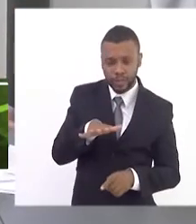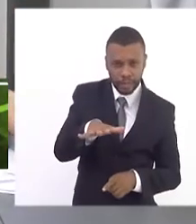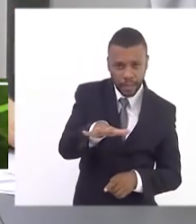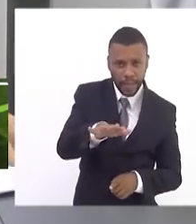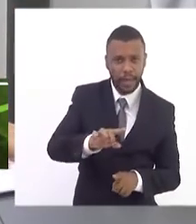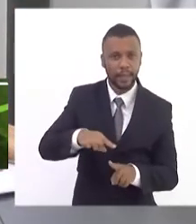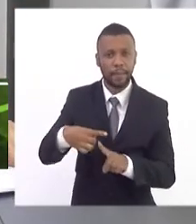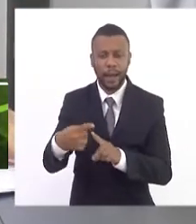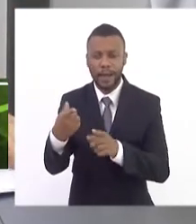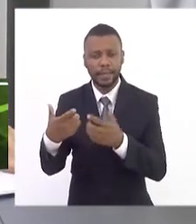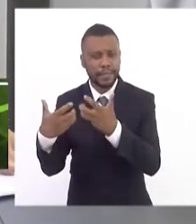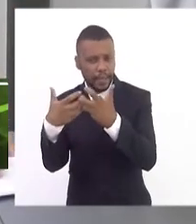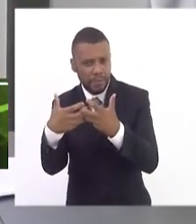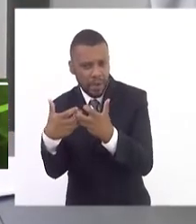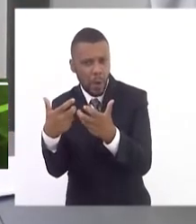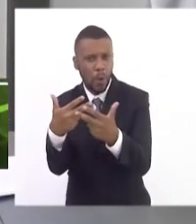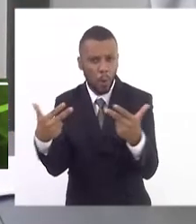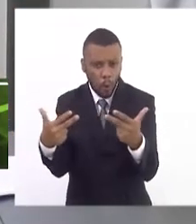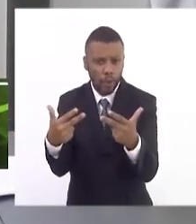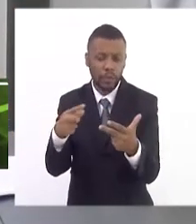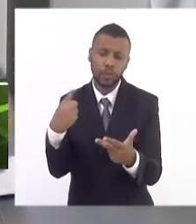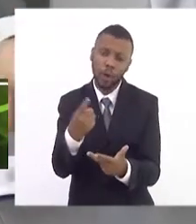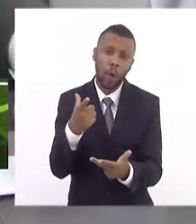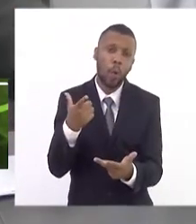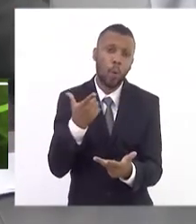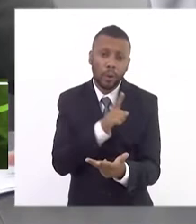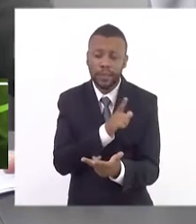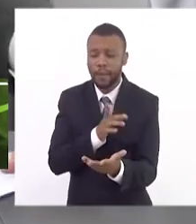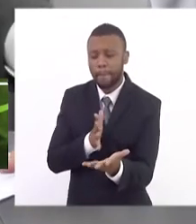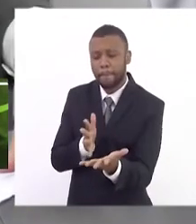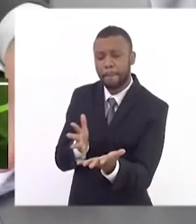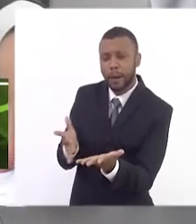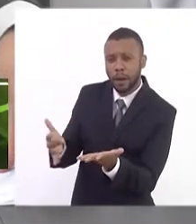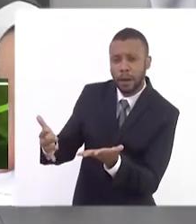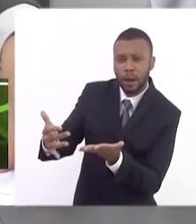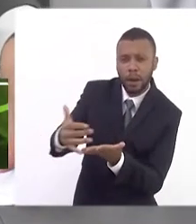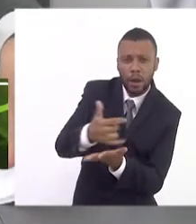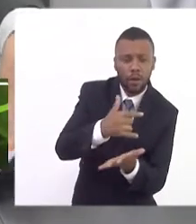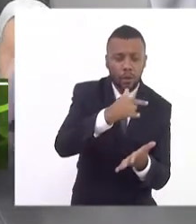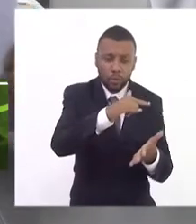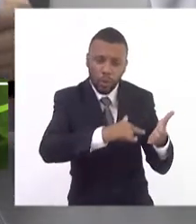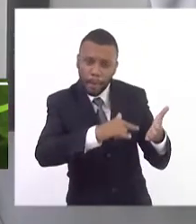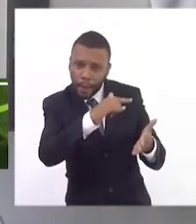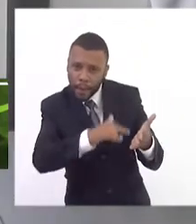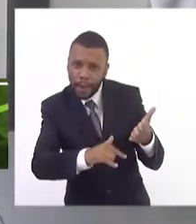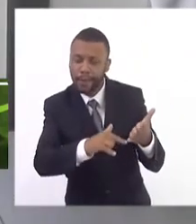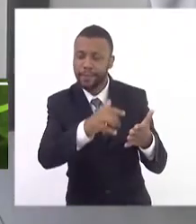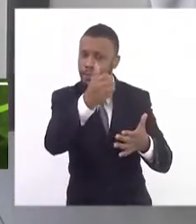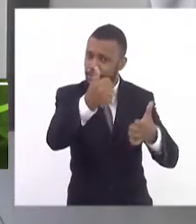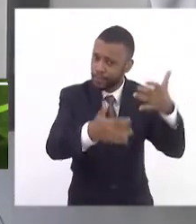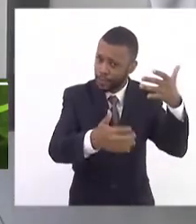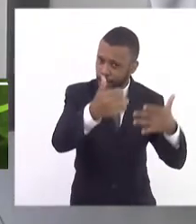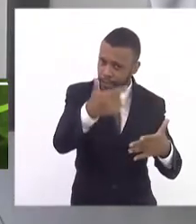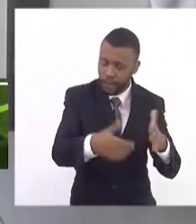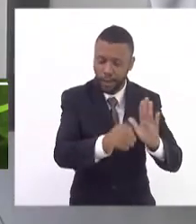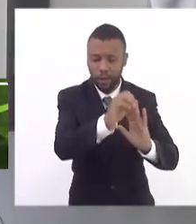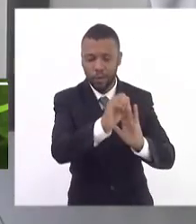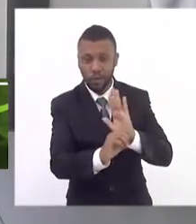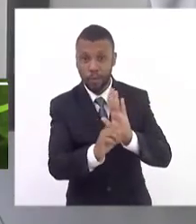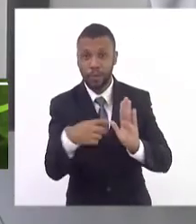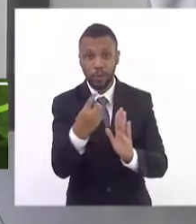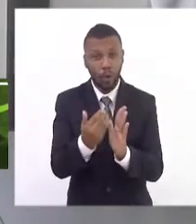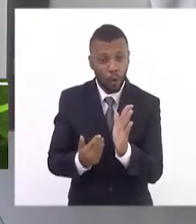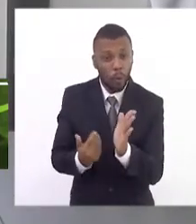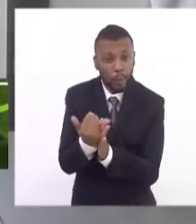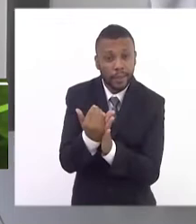parte documental, de exposições, etc., para depois a gente começar também as vistorias de